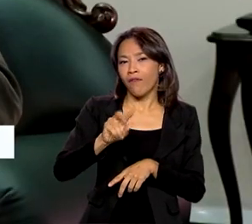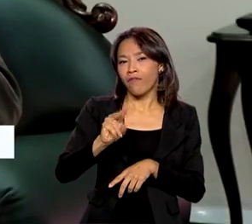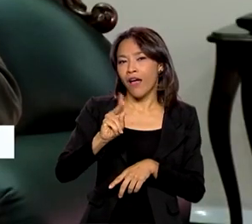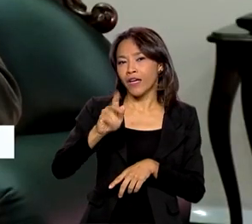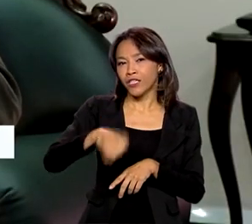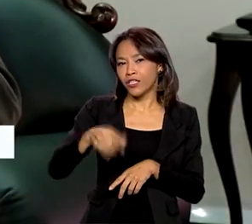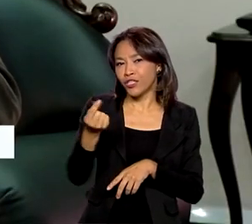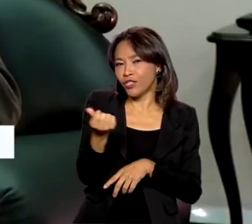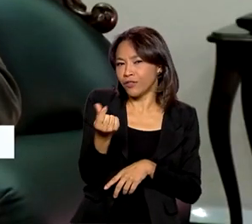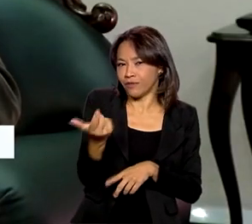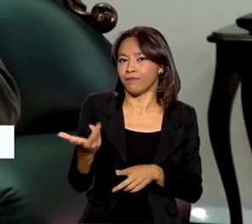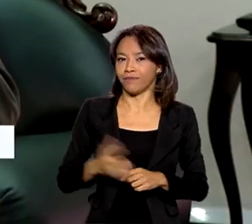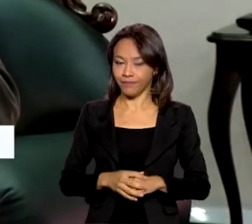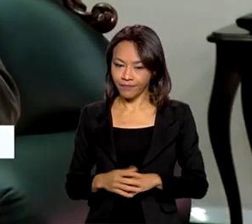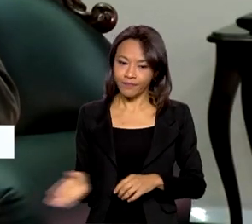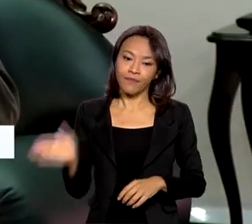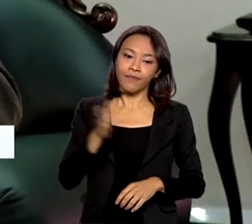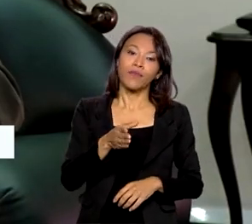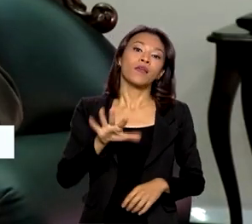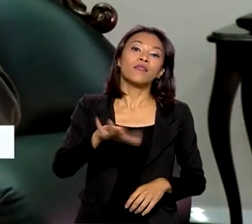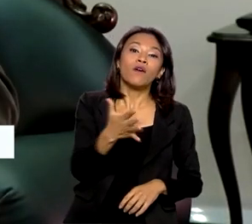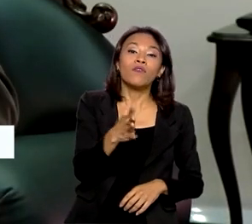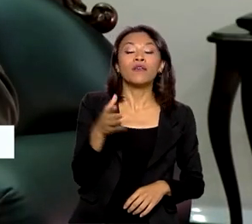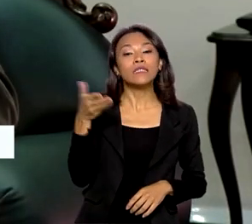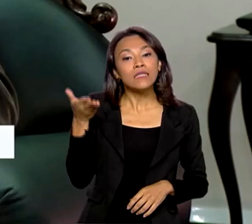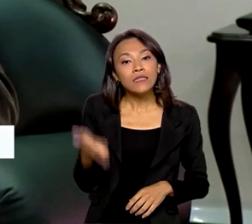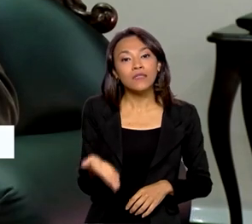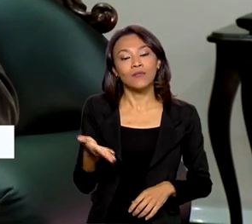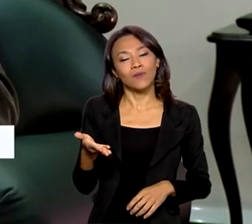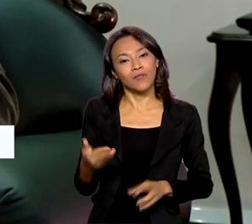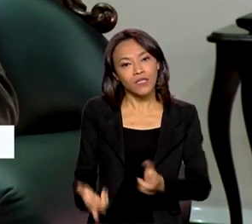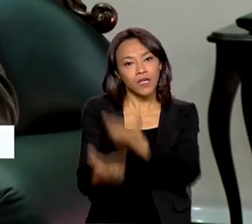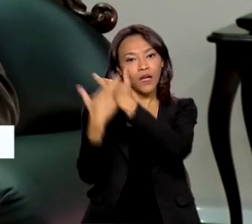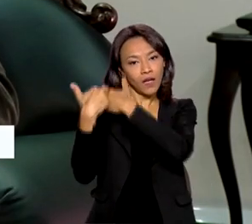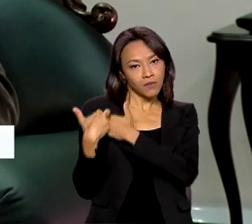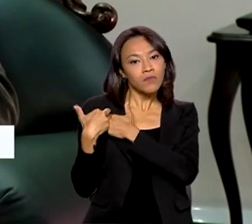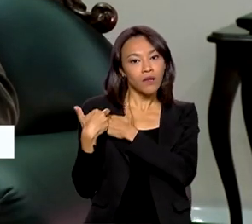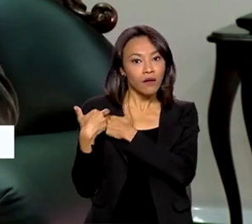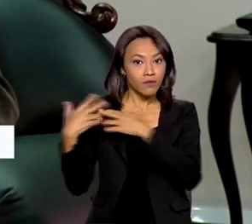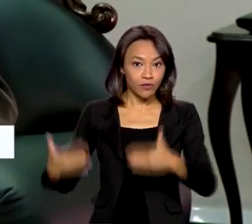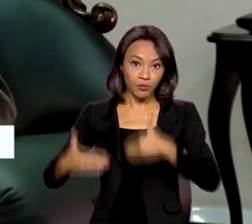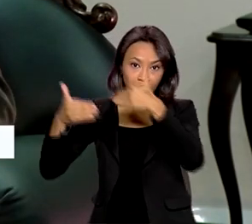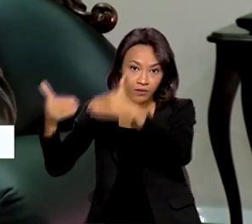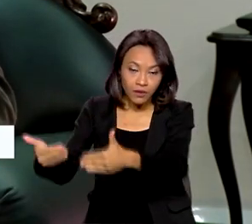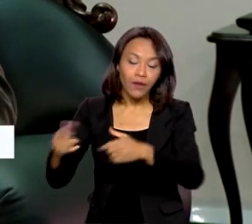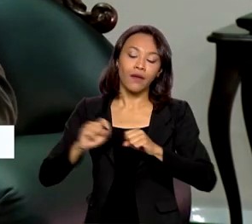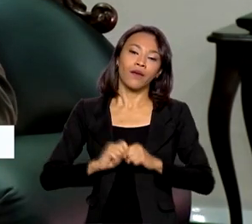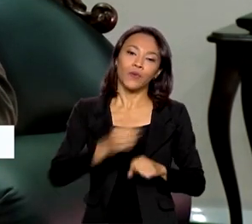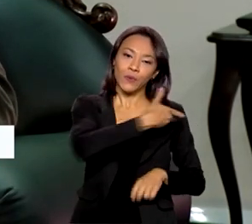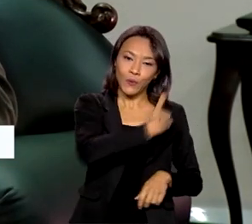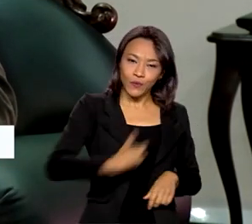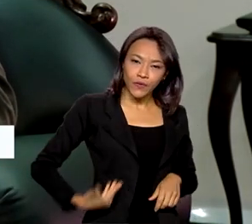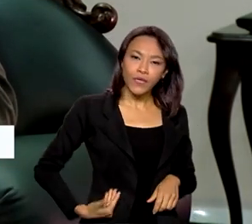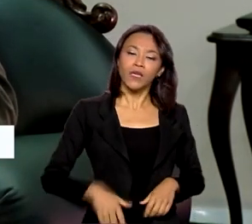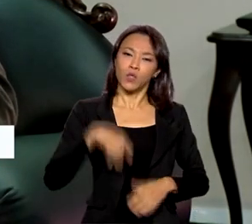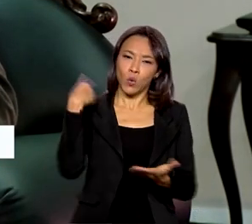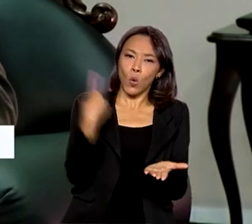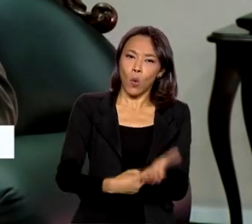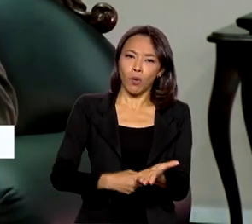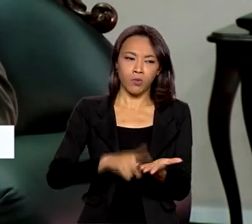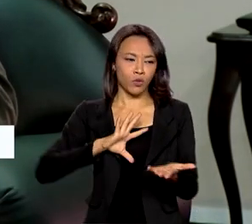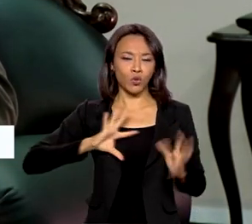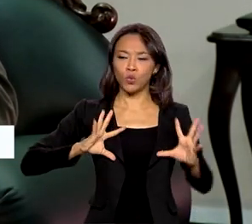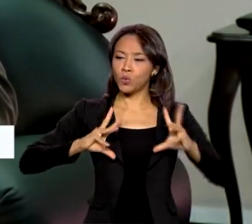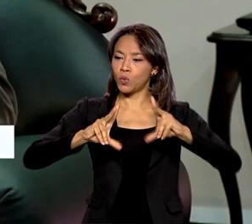o talvez essa seja a grande missão do ministério e do governo e obrigação de todo gestor